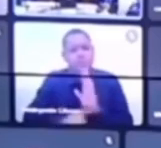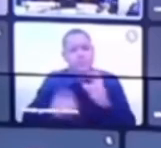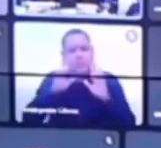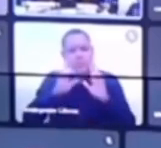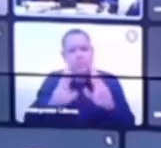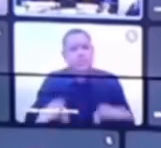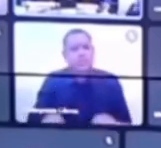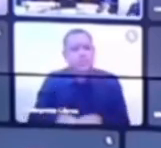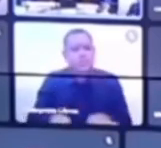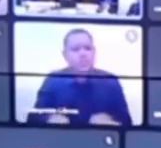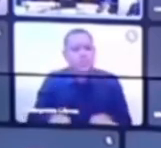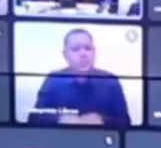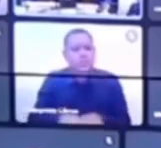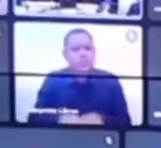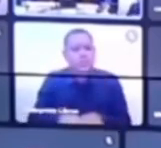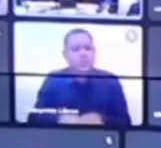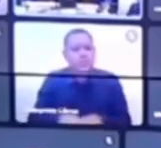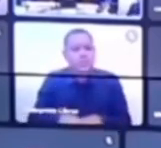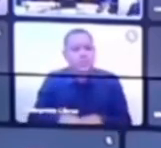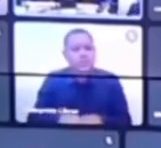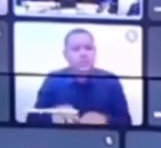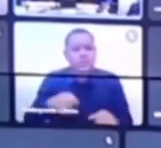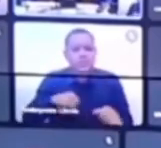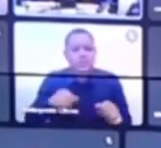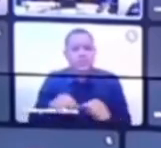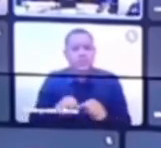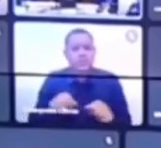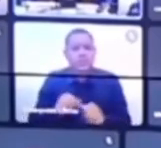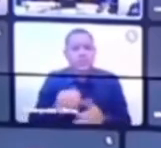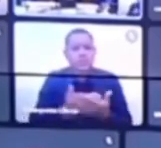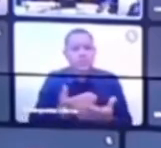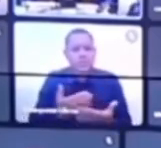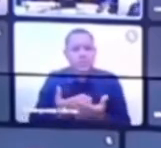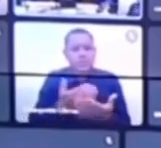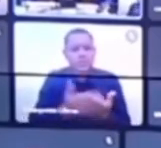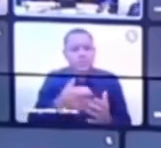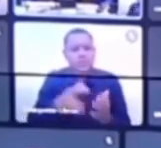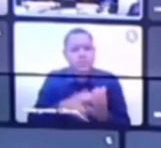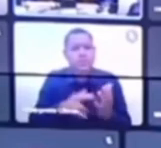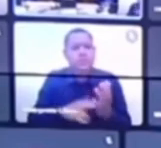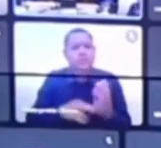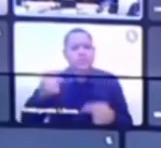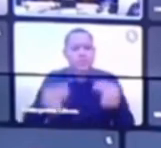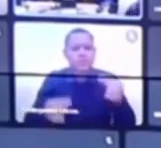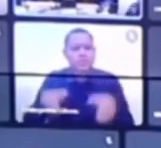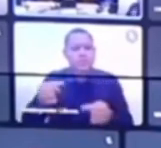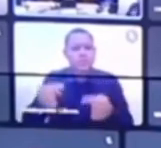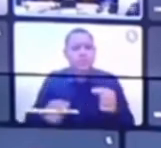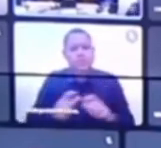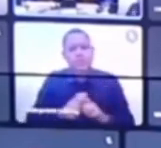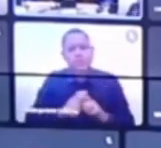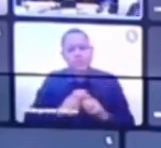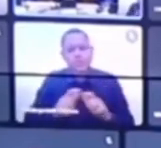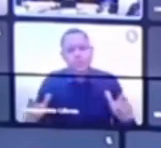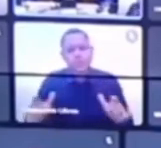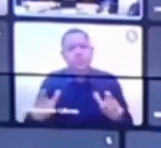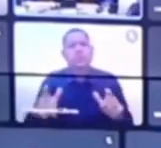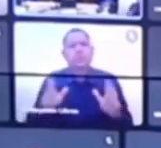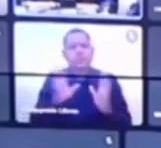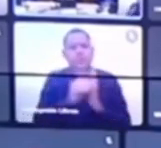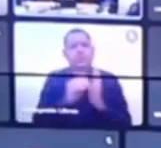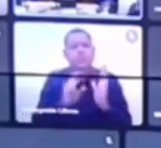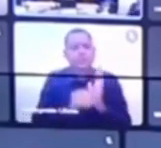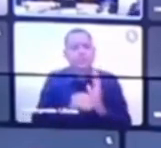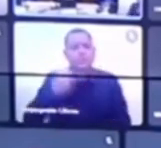nós fizemos o nosso parecer, nós conversamos e discutimos amplamente cada matéria com os